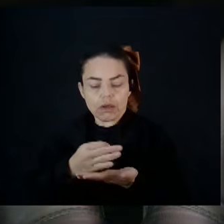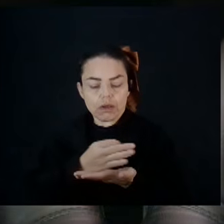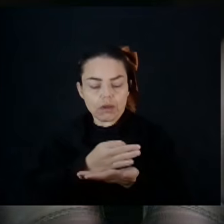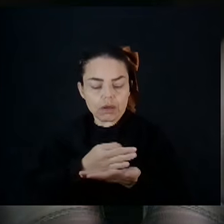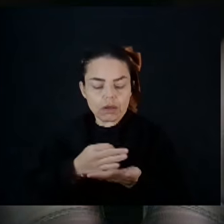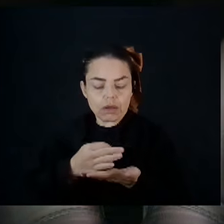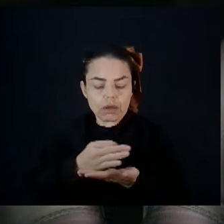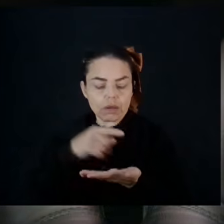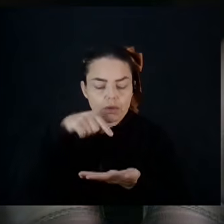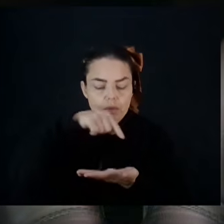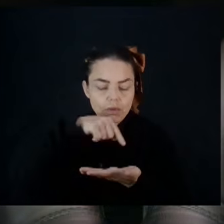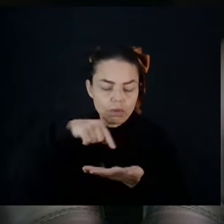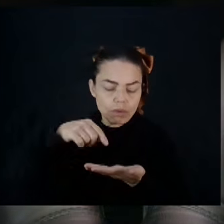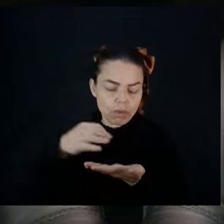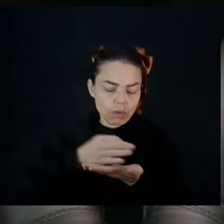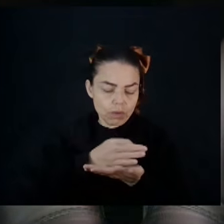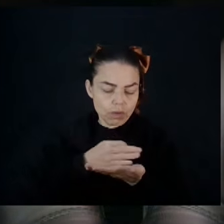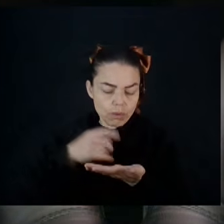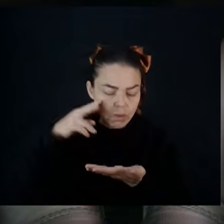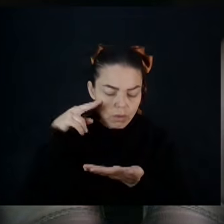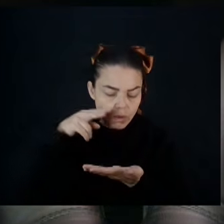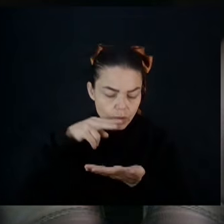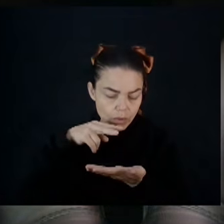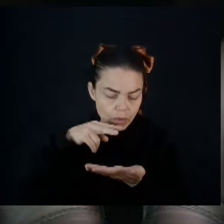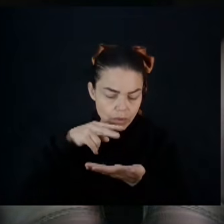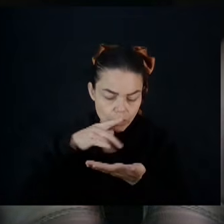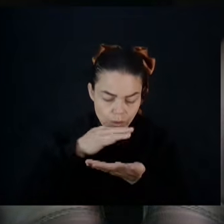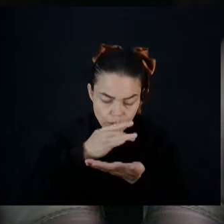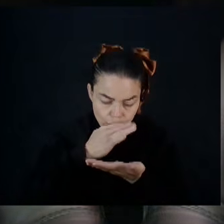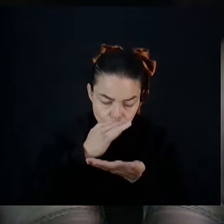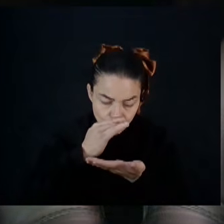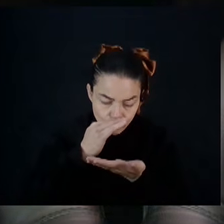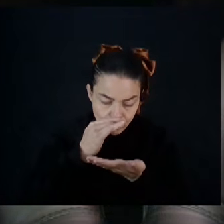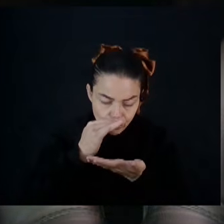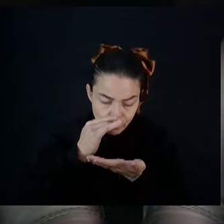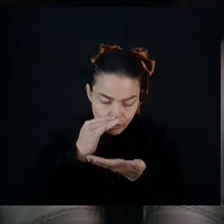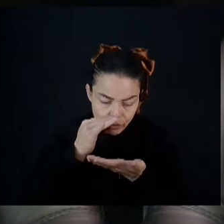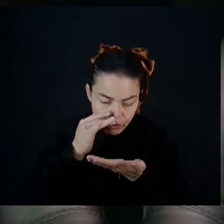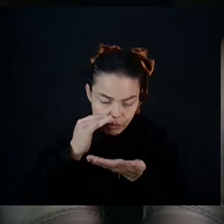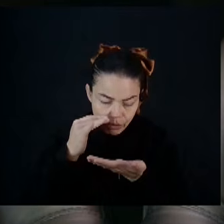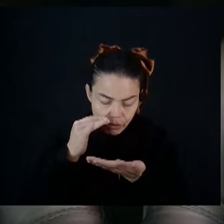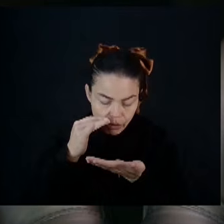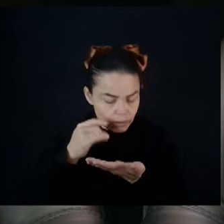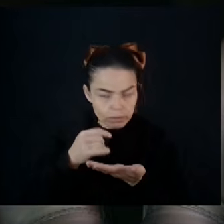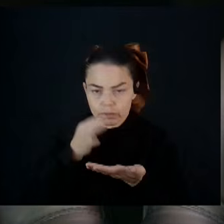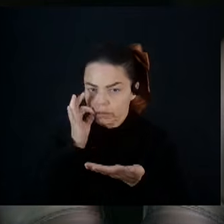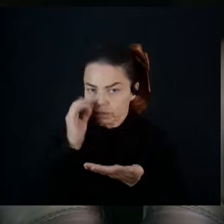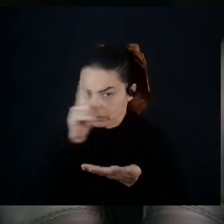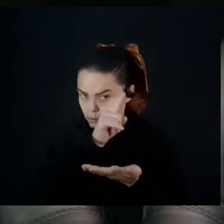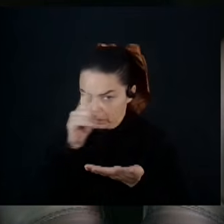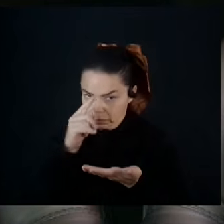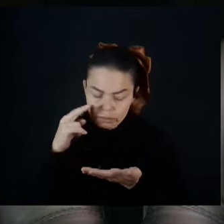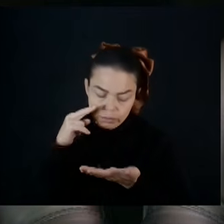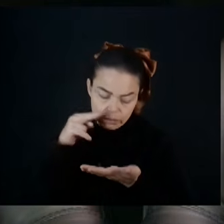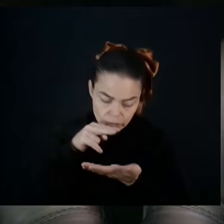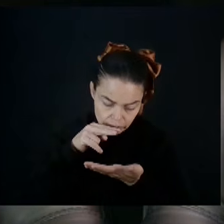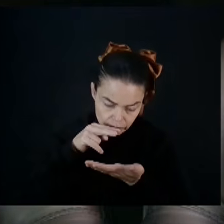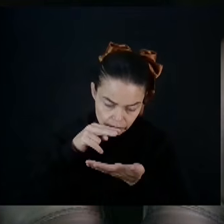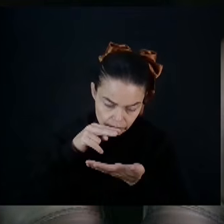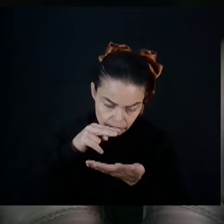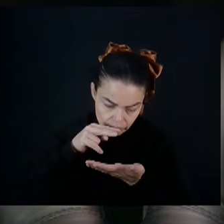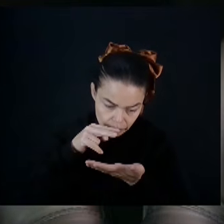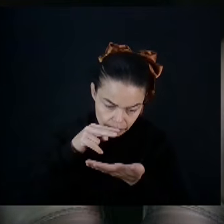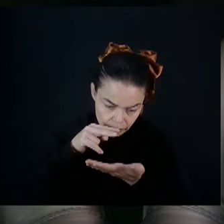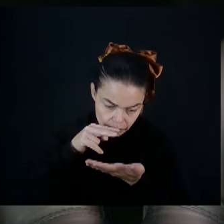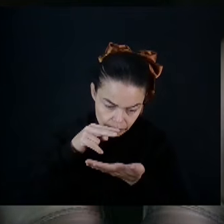Depois você vai só sentir o aroma daquele café. Eu não tomei ainda, eu só estou presa nesse momento